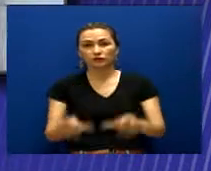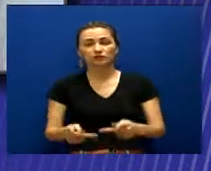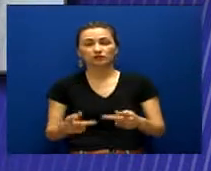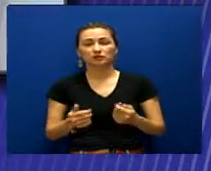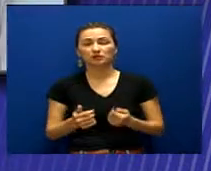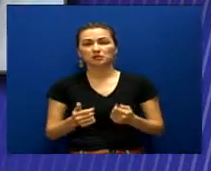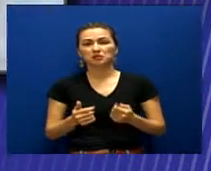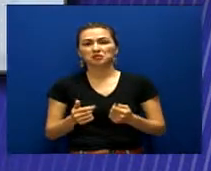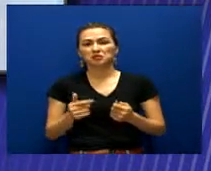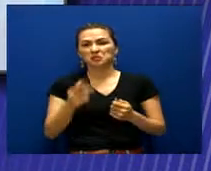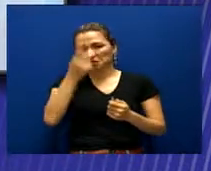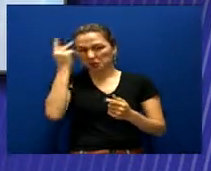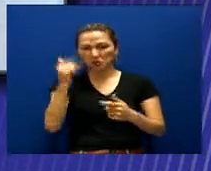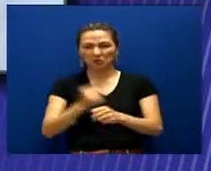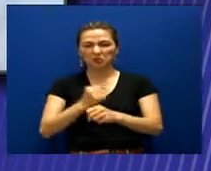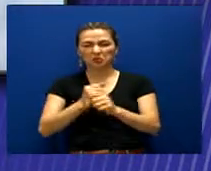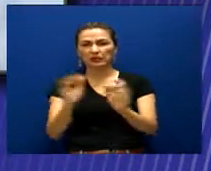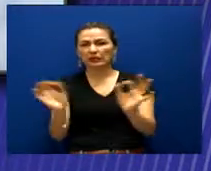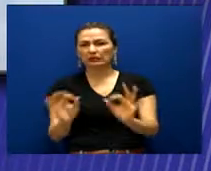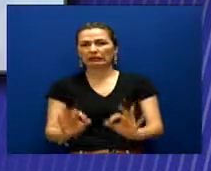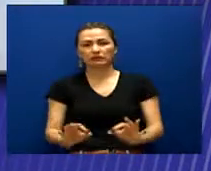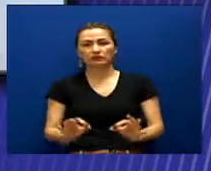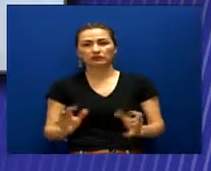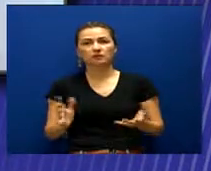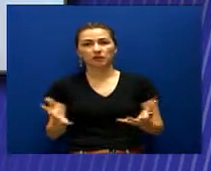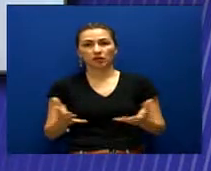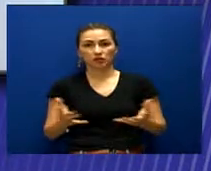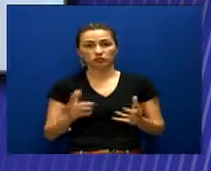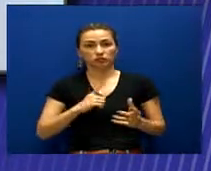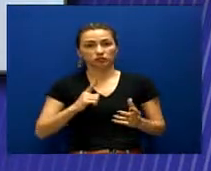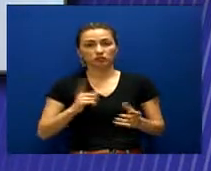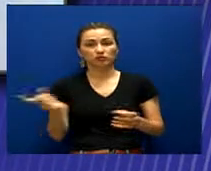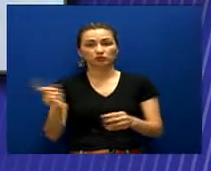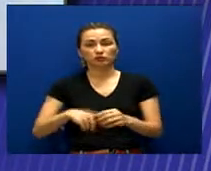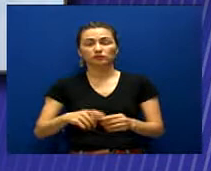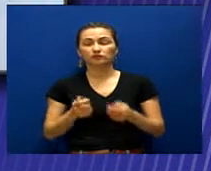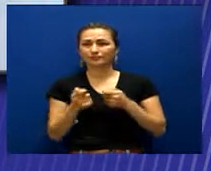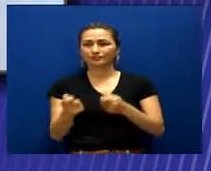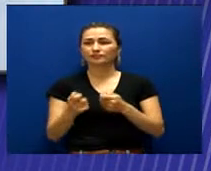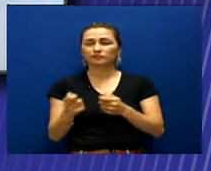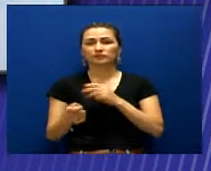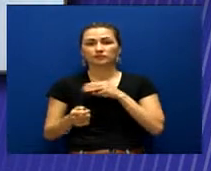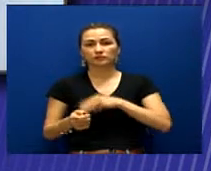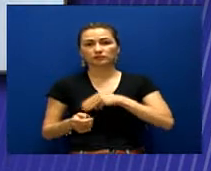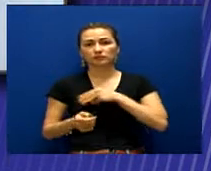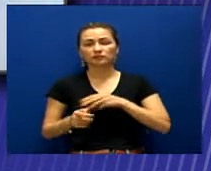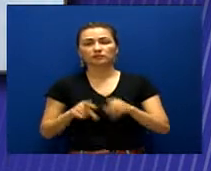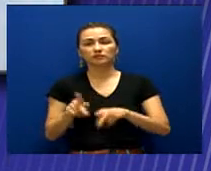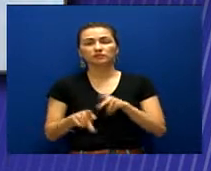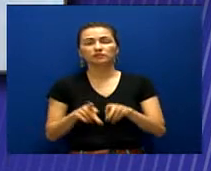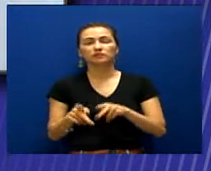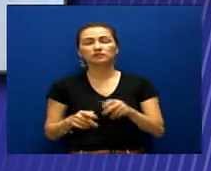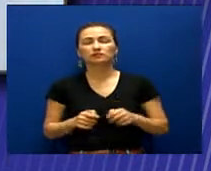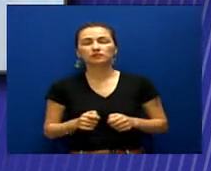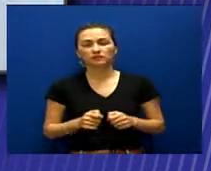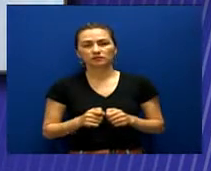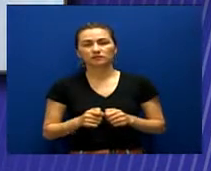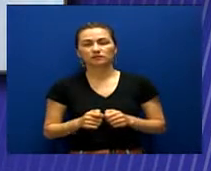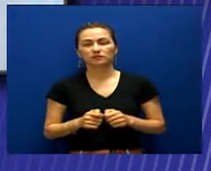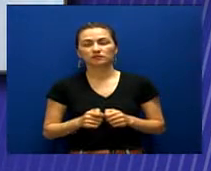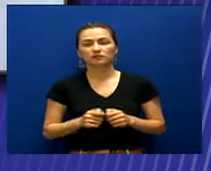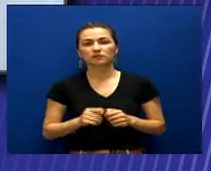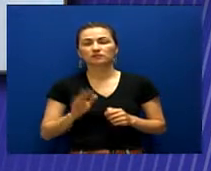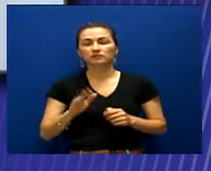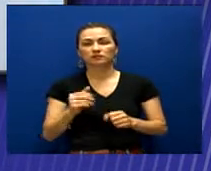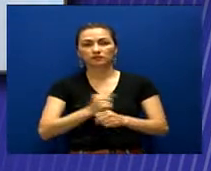temos, né? Estão lá, os pedreiros estão lá, nós estamos cobrando do Ministério. Só que nós temos que também fazer essa